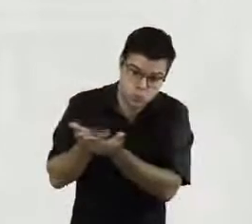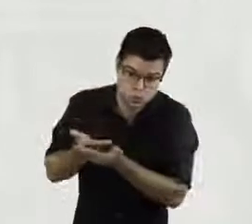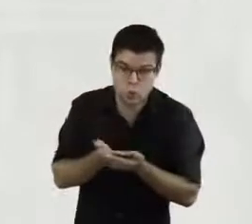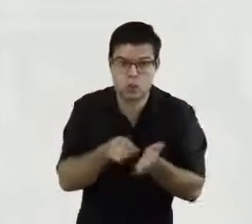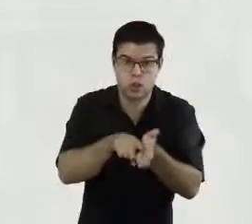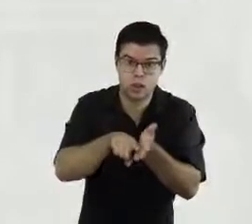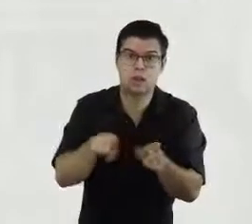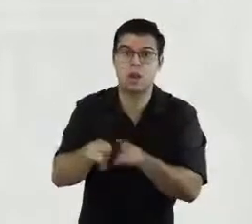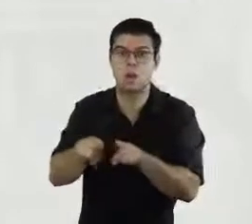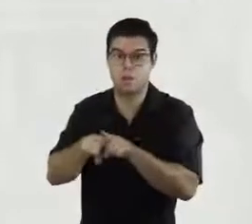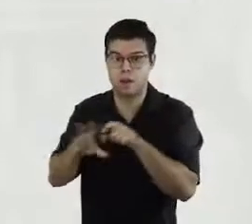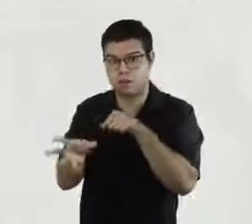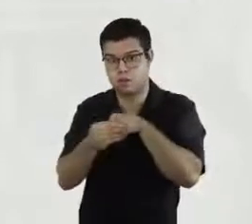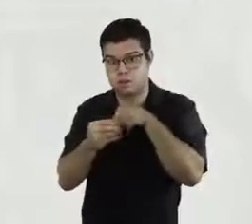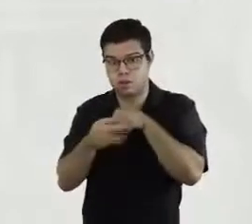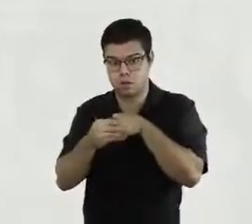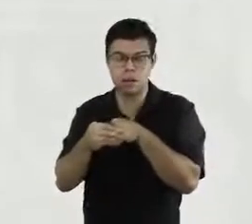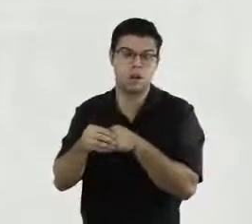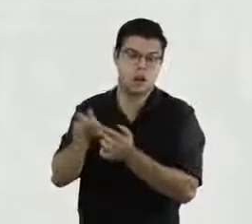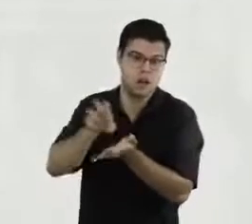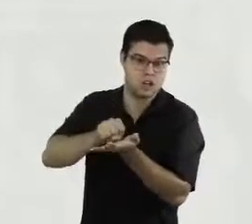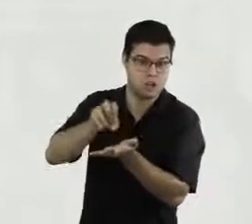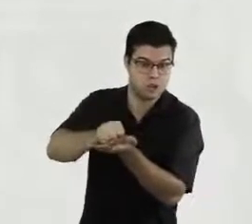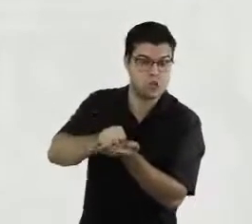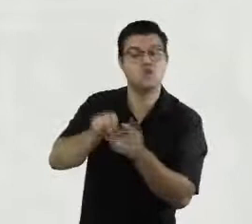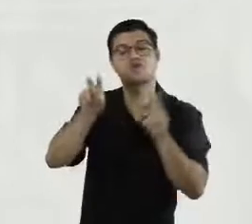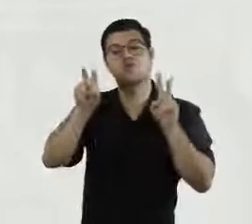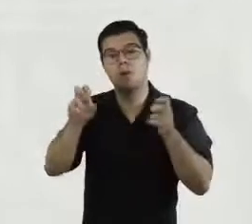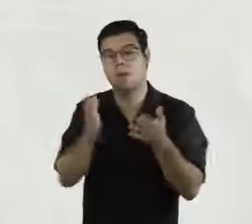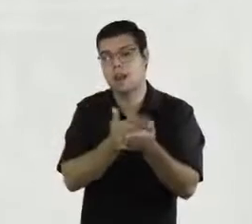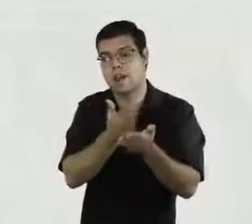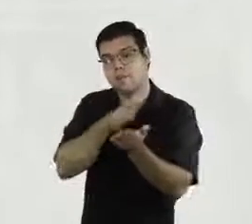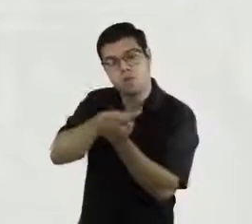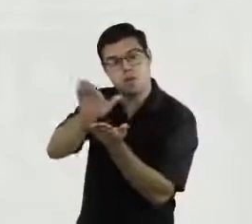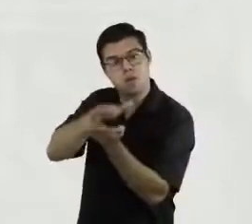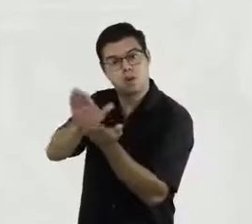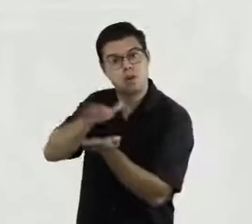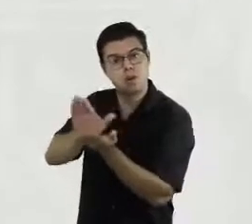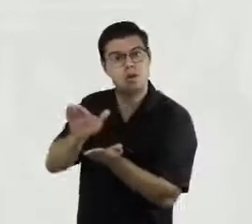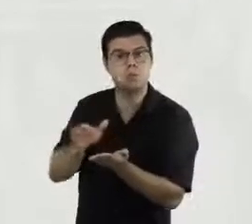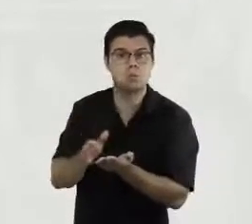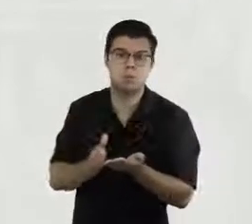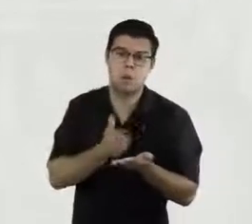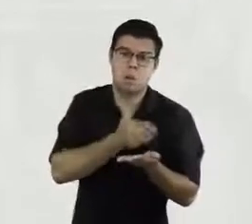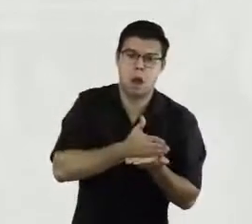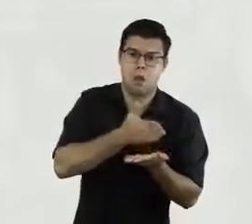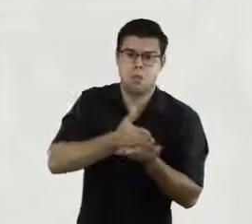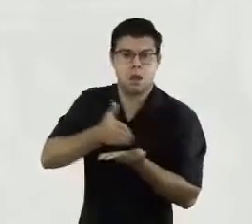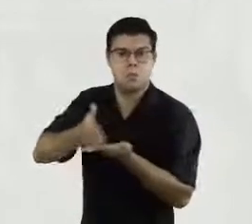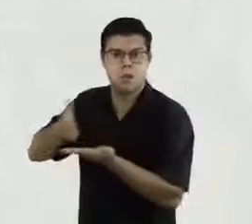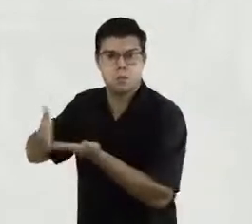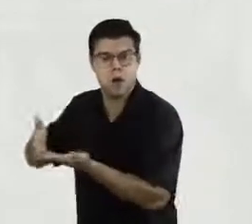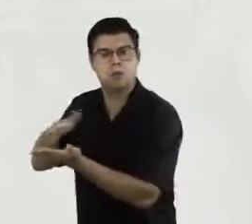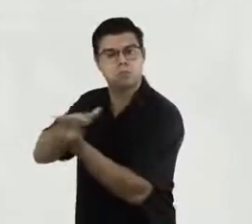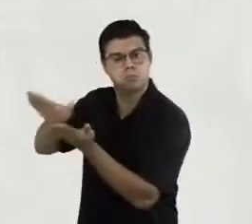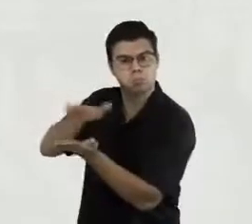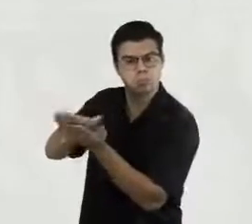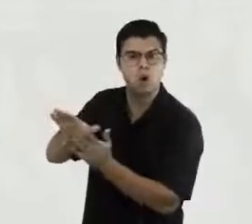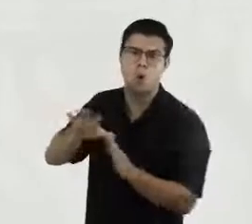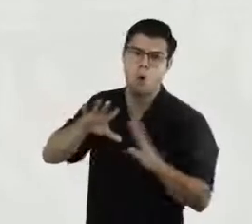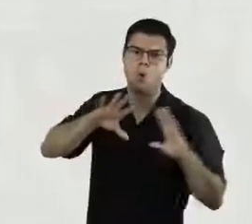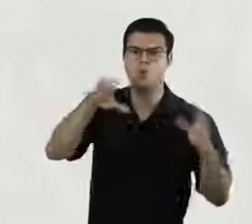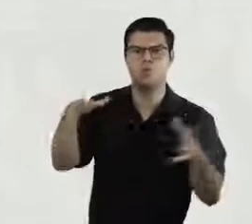do conhecimento, sobretudo o livro impresso, que faça a inflação de sua produção acumulada